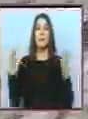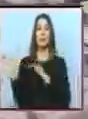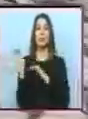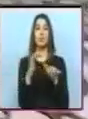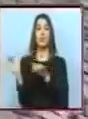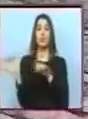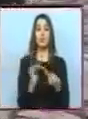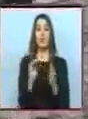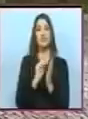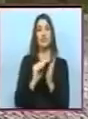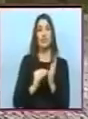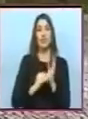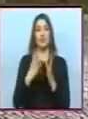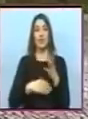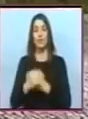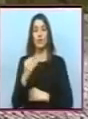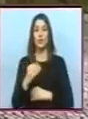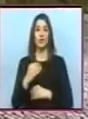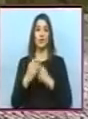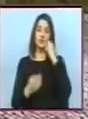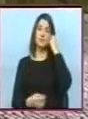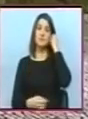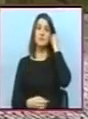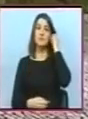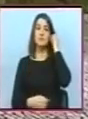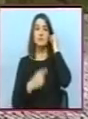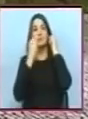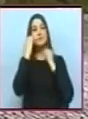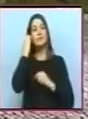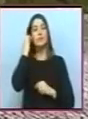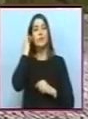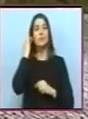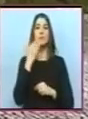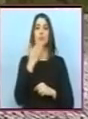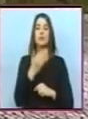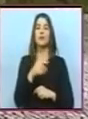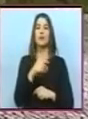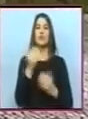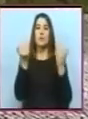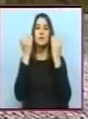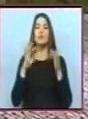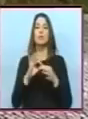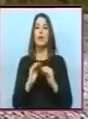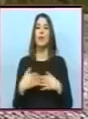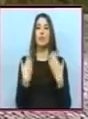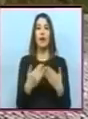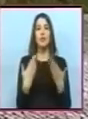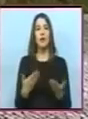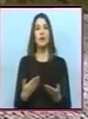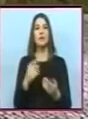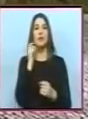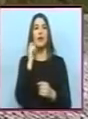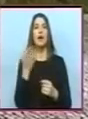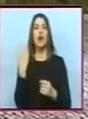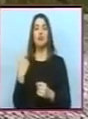e fiscalistas. Pedidos relacionados com informações e depois concretização de doações, umas de doações com usufruto, para quem estava